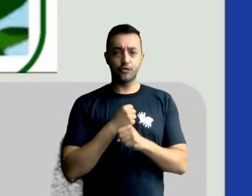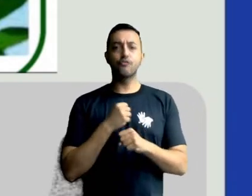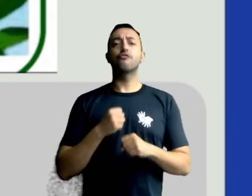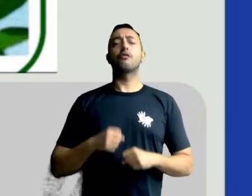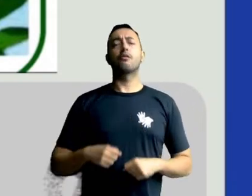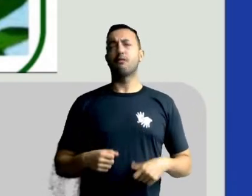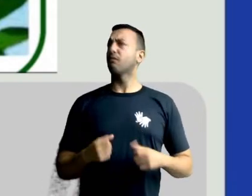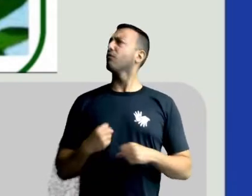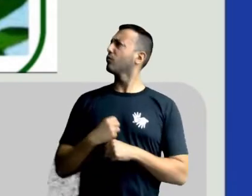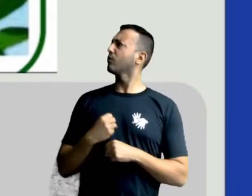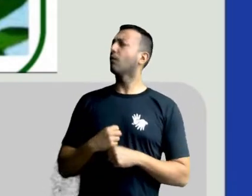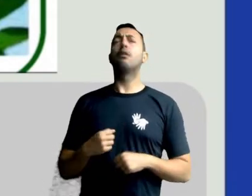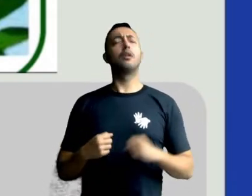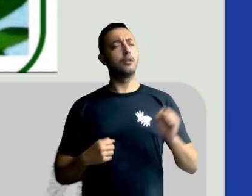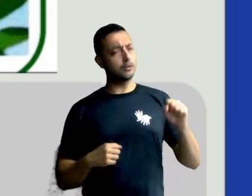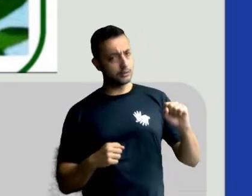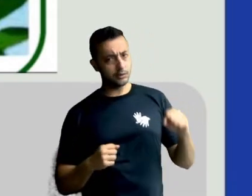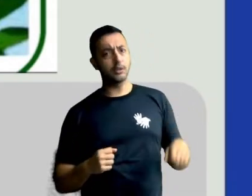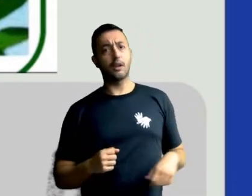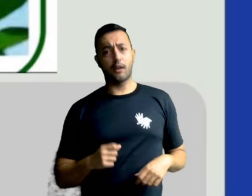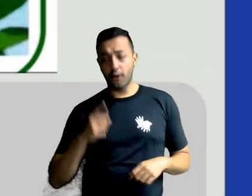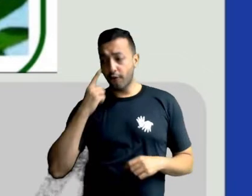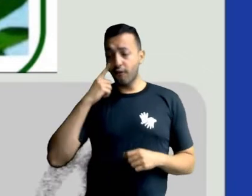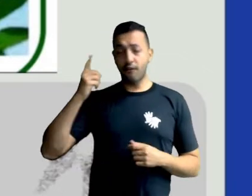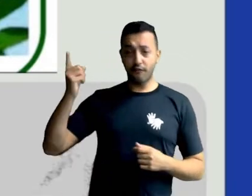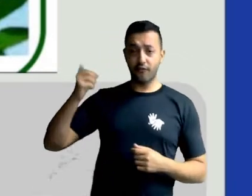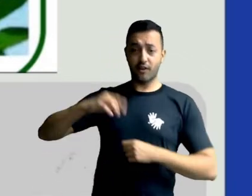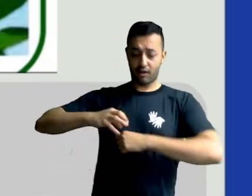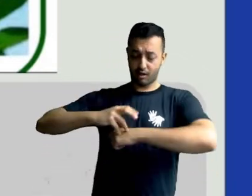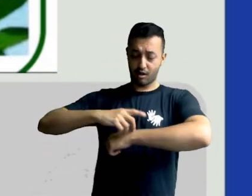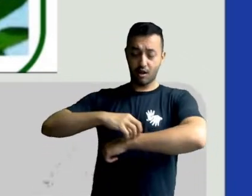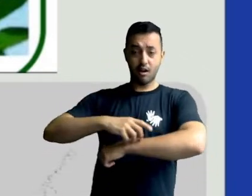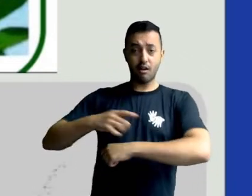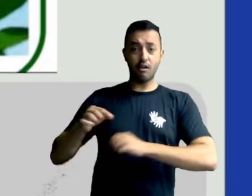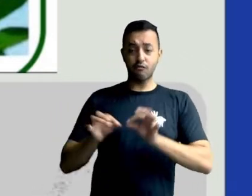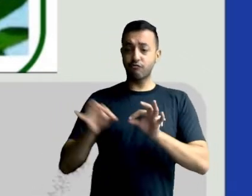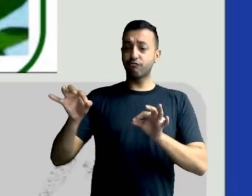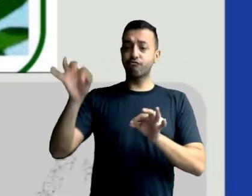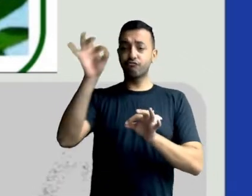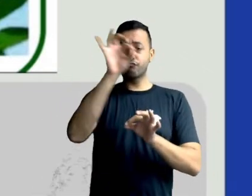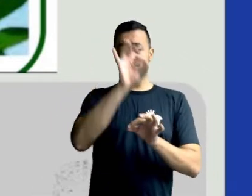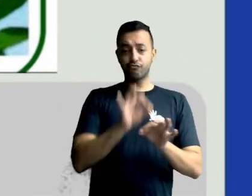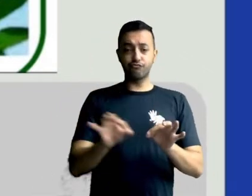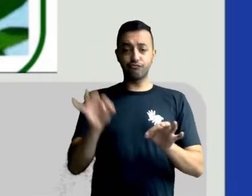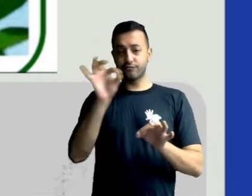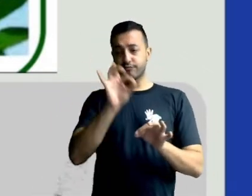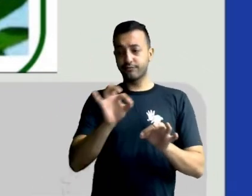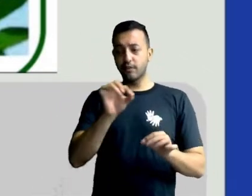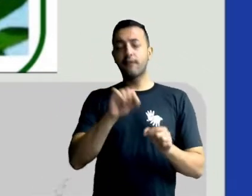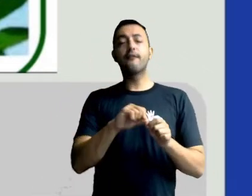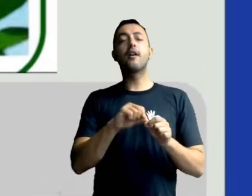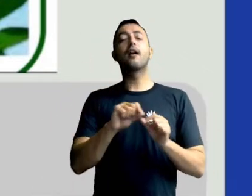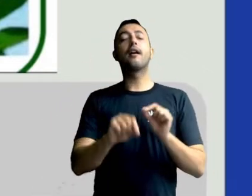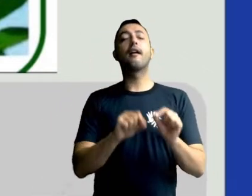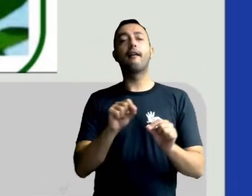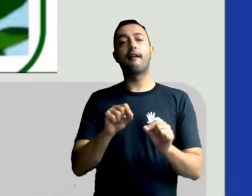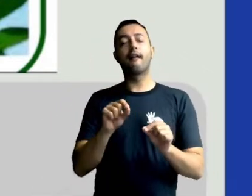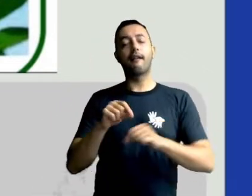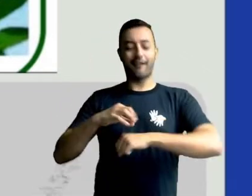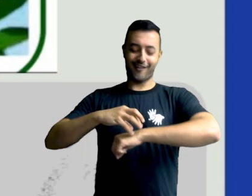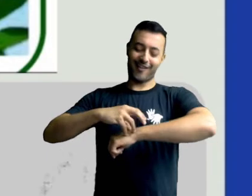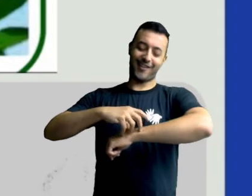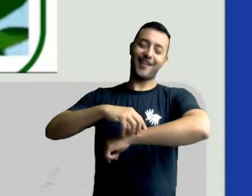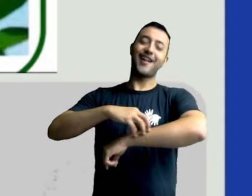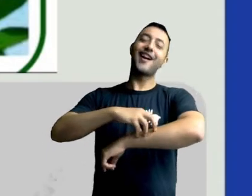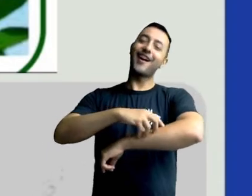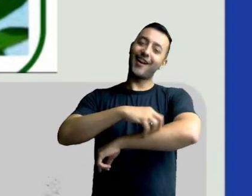construídos. Construídos, sim. Observa aí essa teia de aranha. Quem foi que fez a teia de aranha?